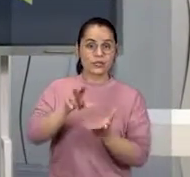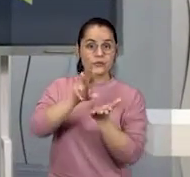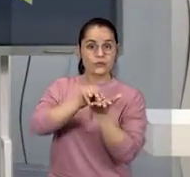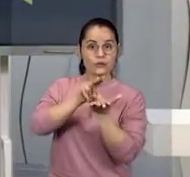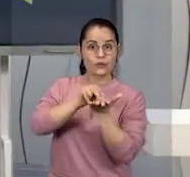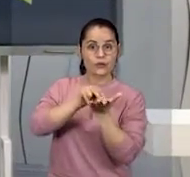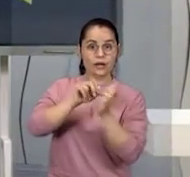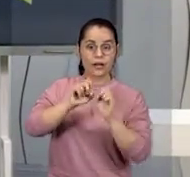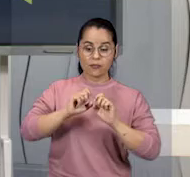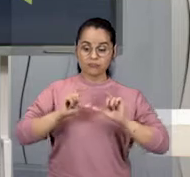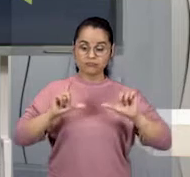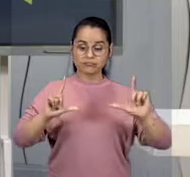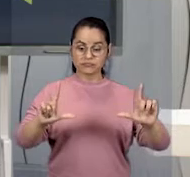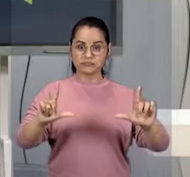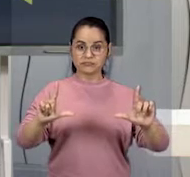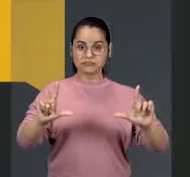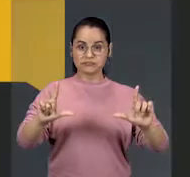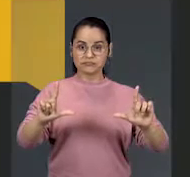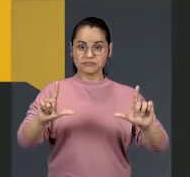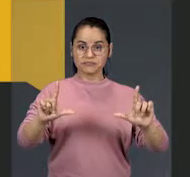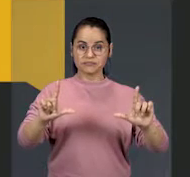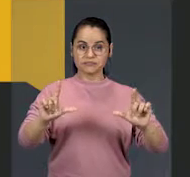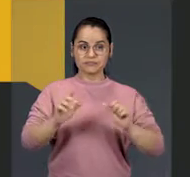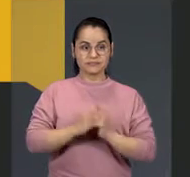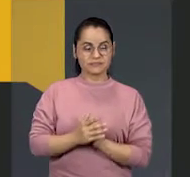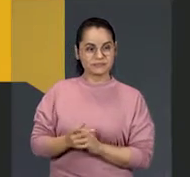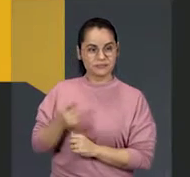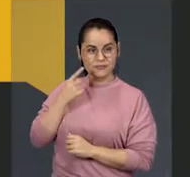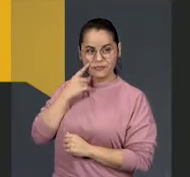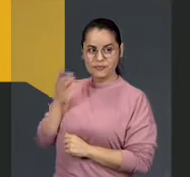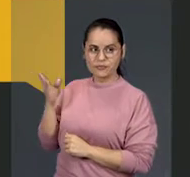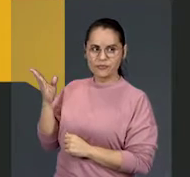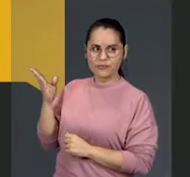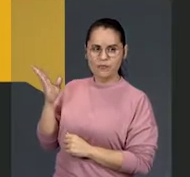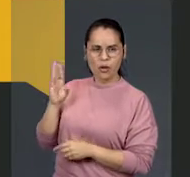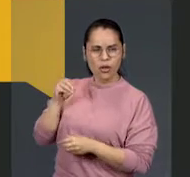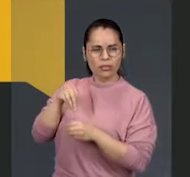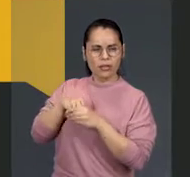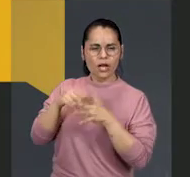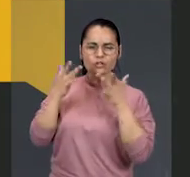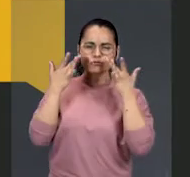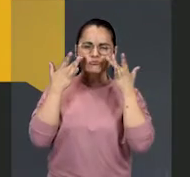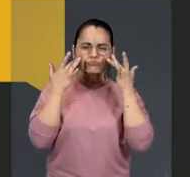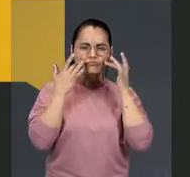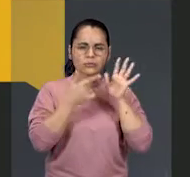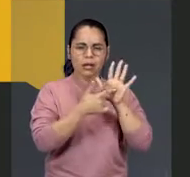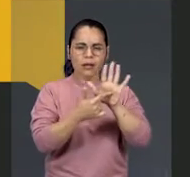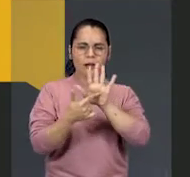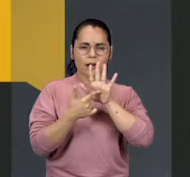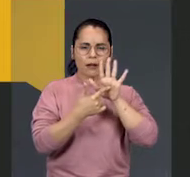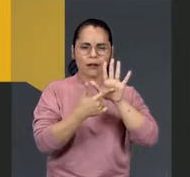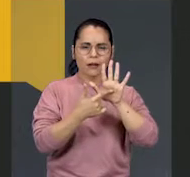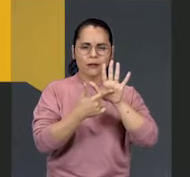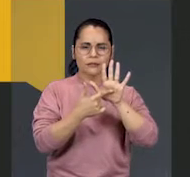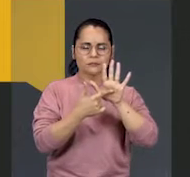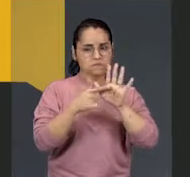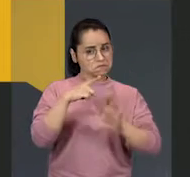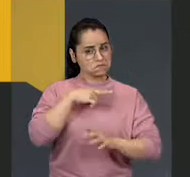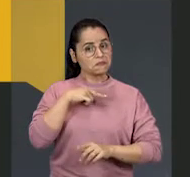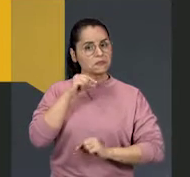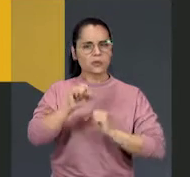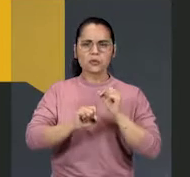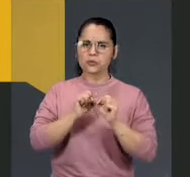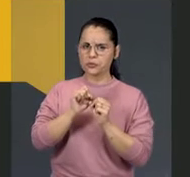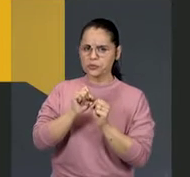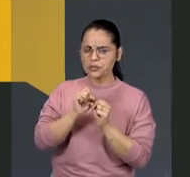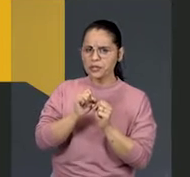Vocabulário cênico. Dentro de um espetáculo, uma peça teatral, vão ter